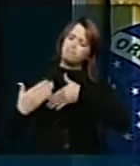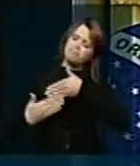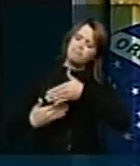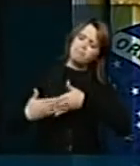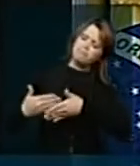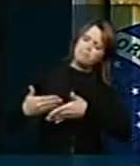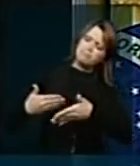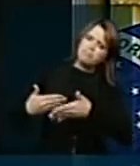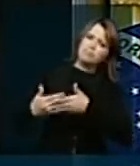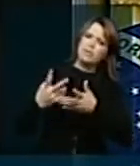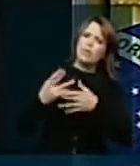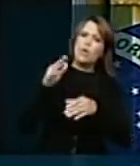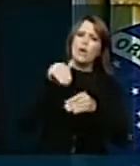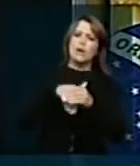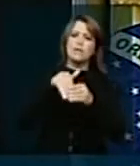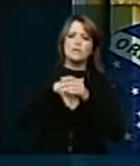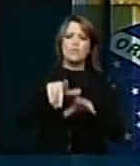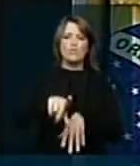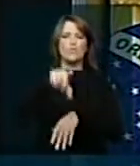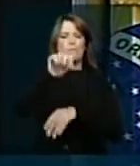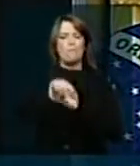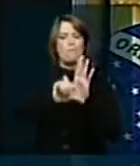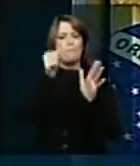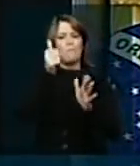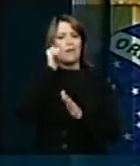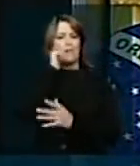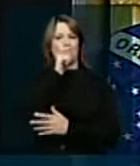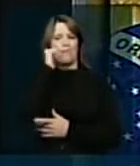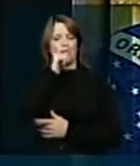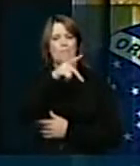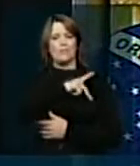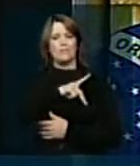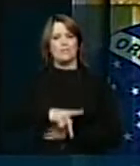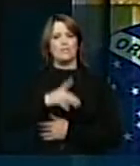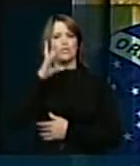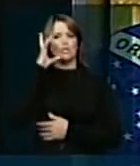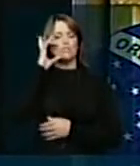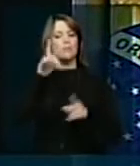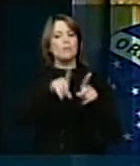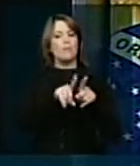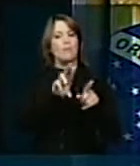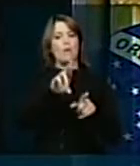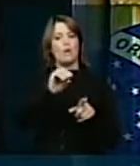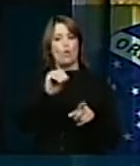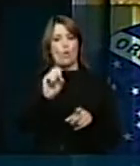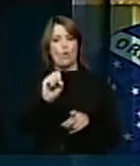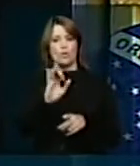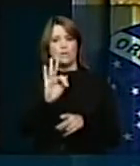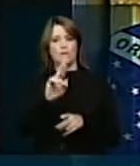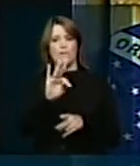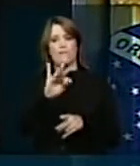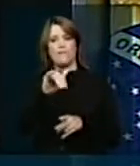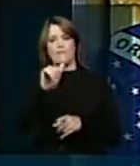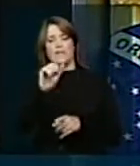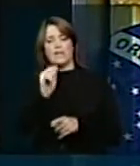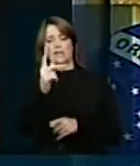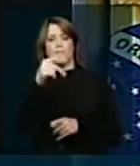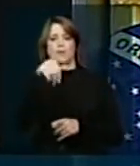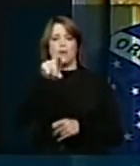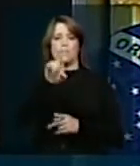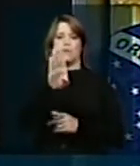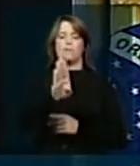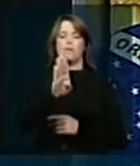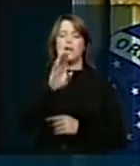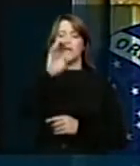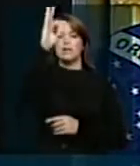recentes, como a eleição da presidente Dilma Rousseff e da deputada Rose de Freitas, do PMDB do Espírito